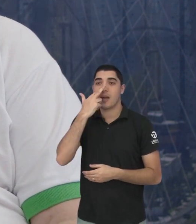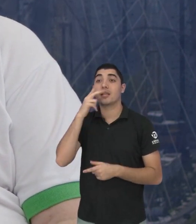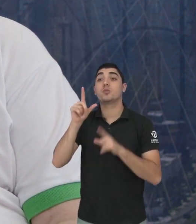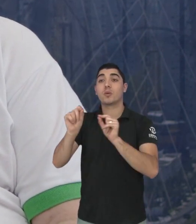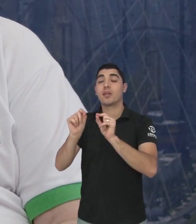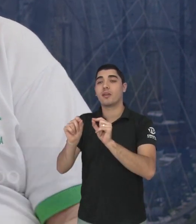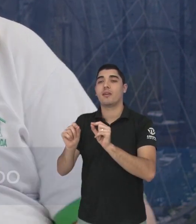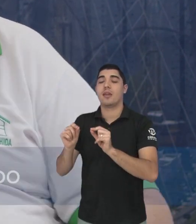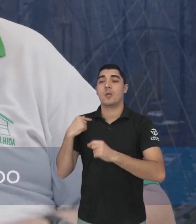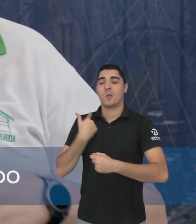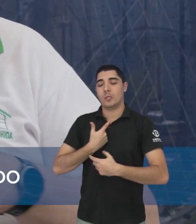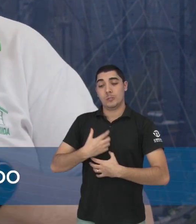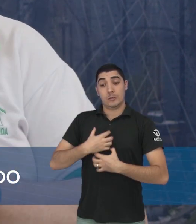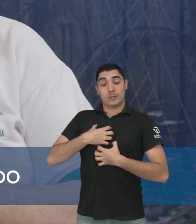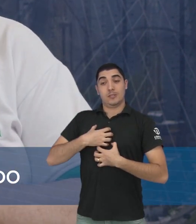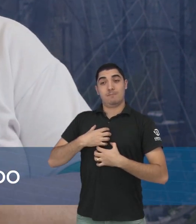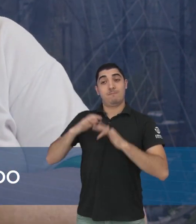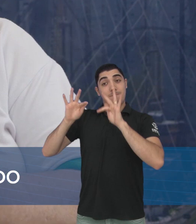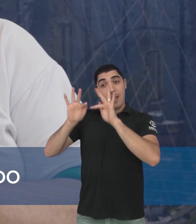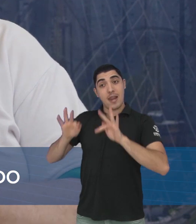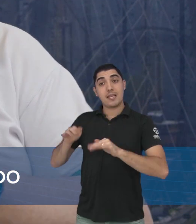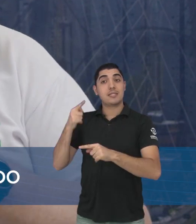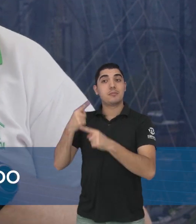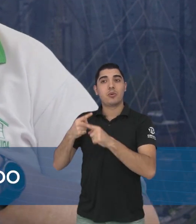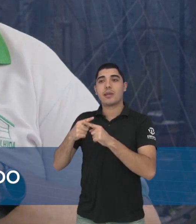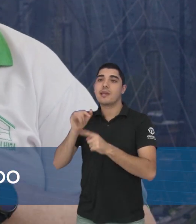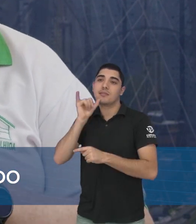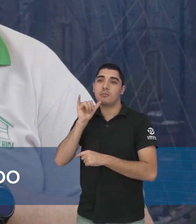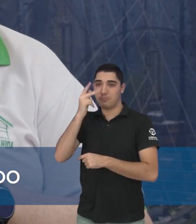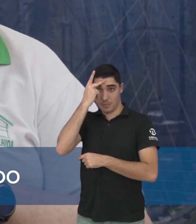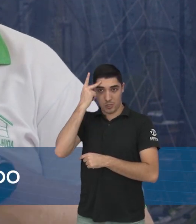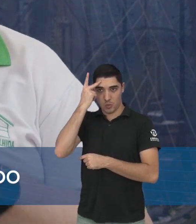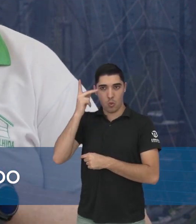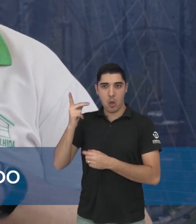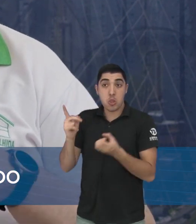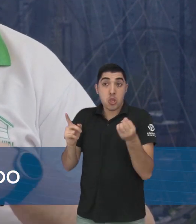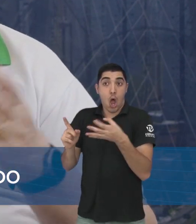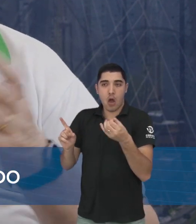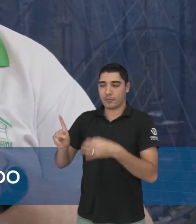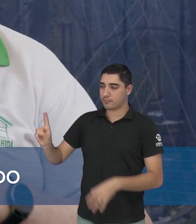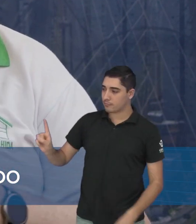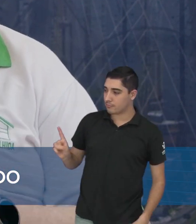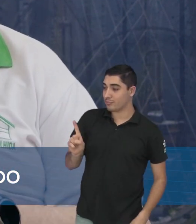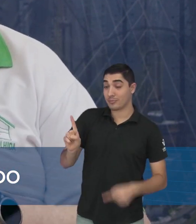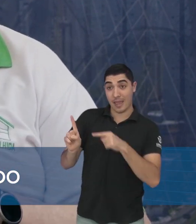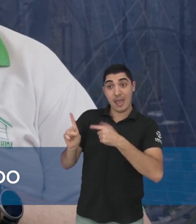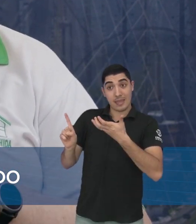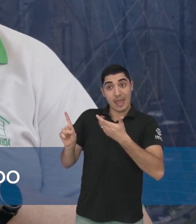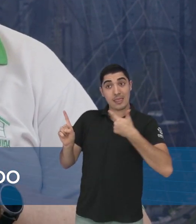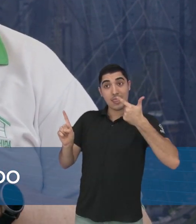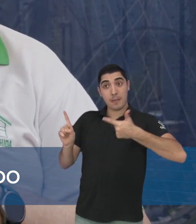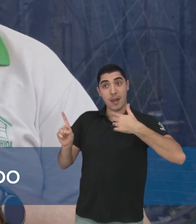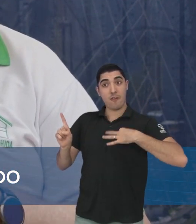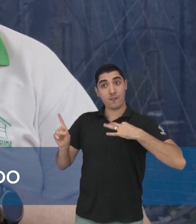contagia muito a gente quando a gente recebe um voluntário, como já aconteceu mais de uma vez, pessoas que